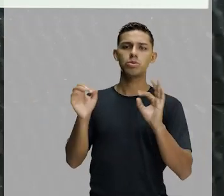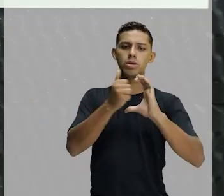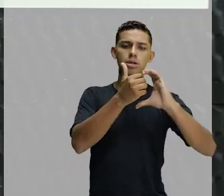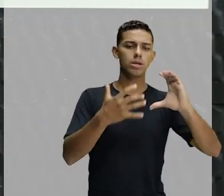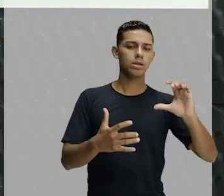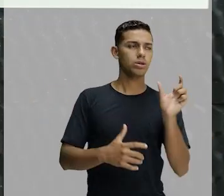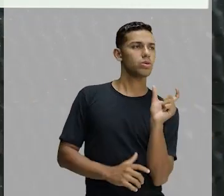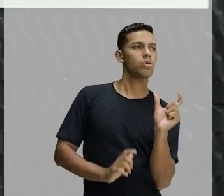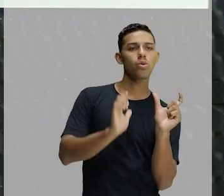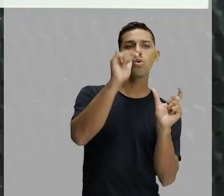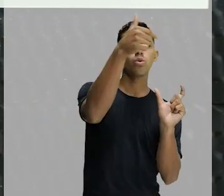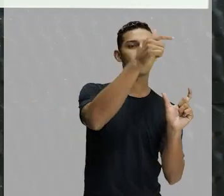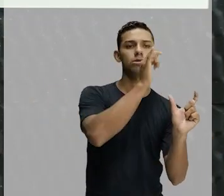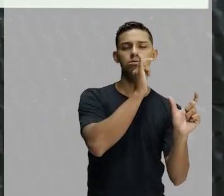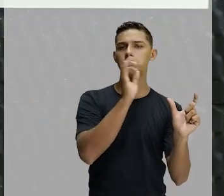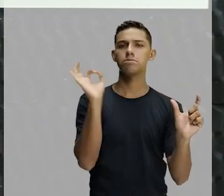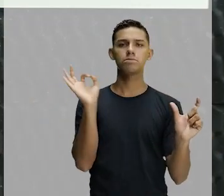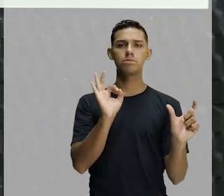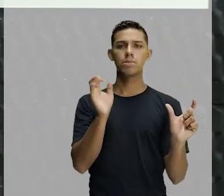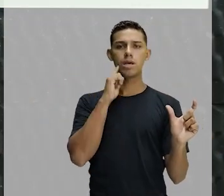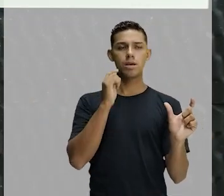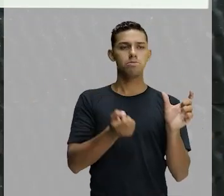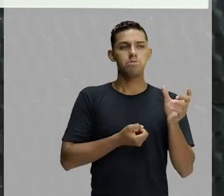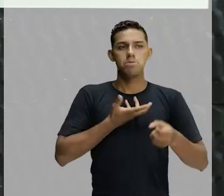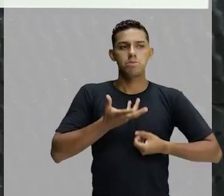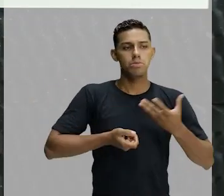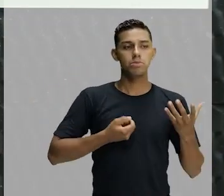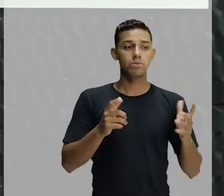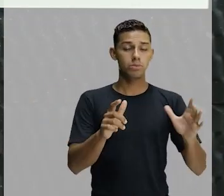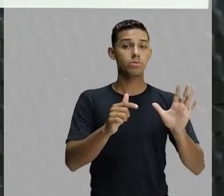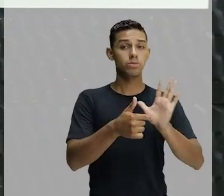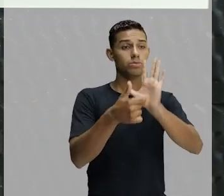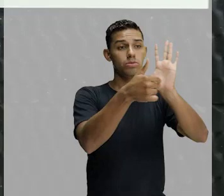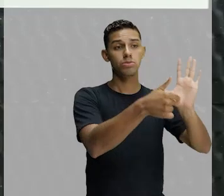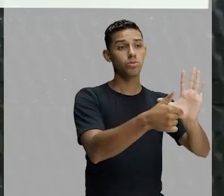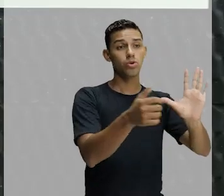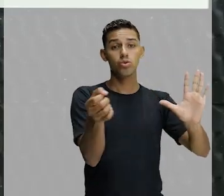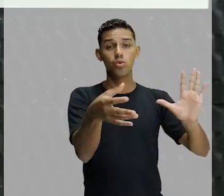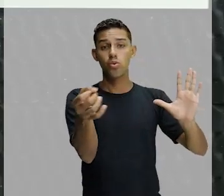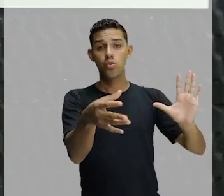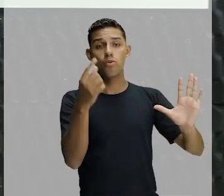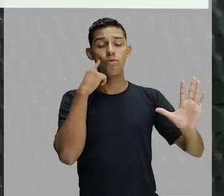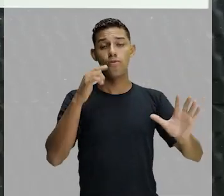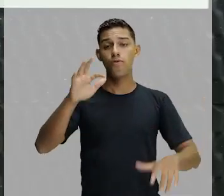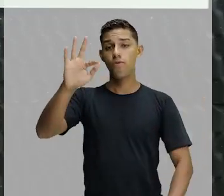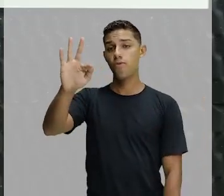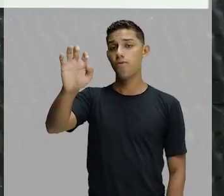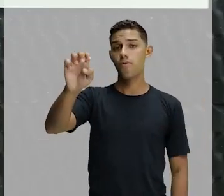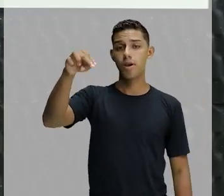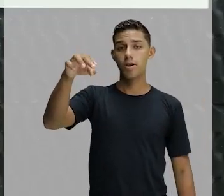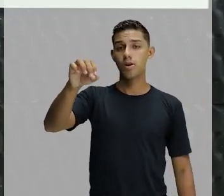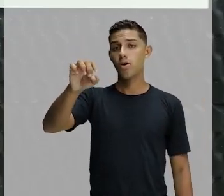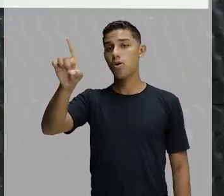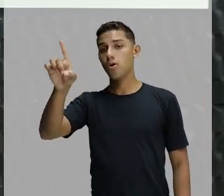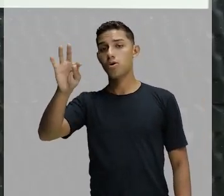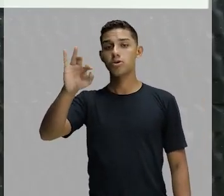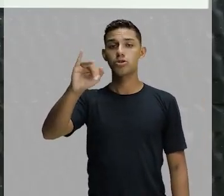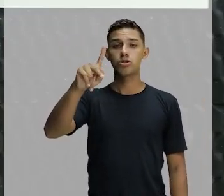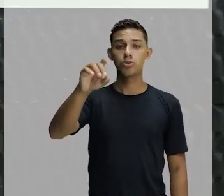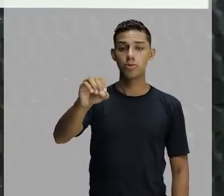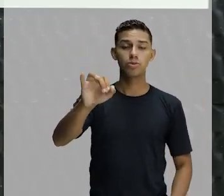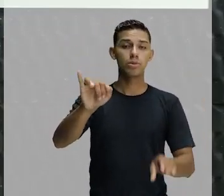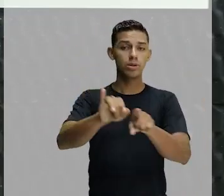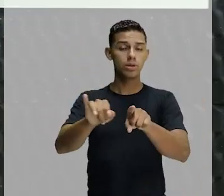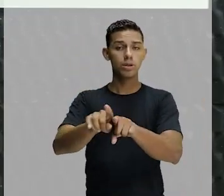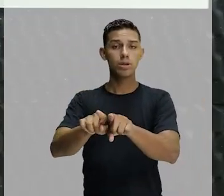nem outra característica foi expressa. Aqui apareceu um novo fenótipo. Ou seja, na